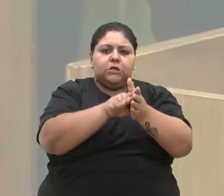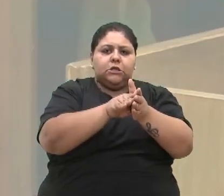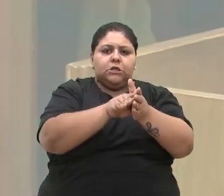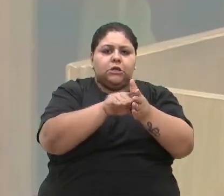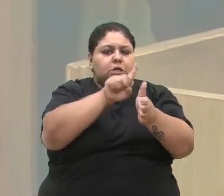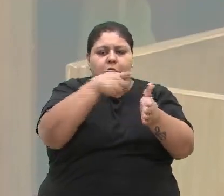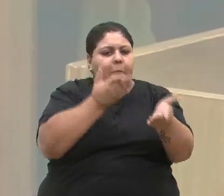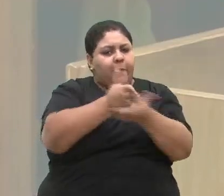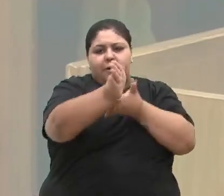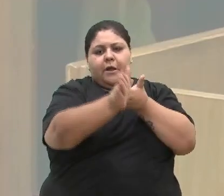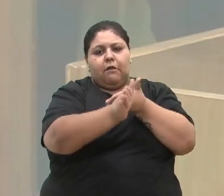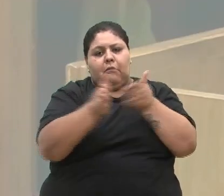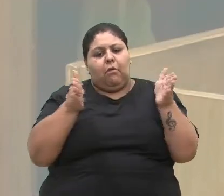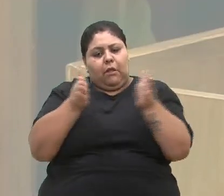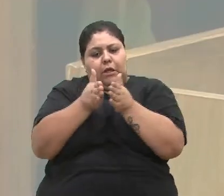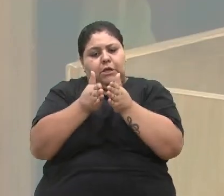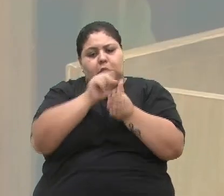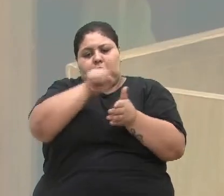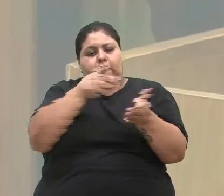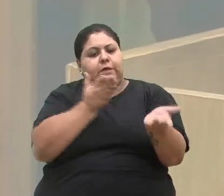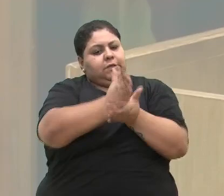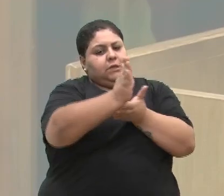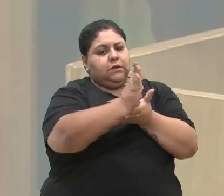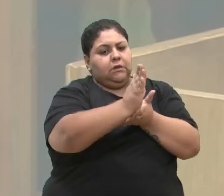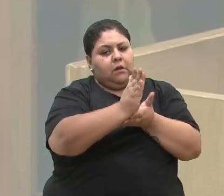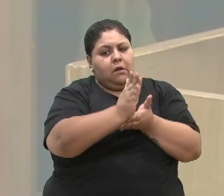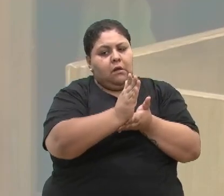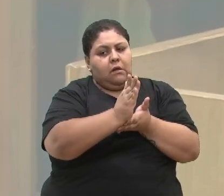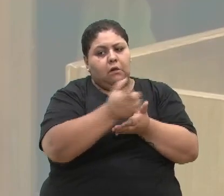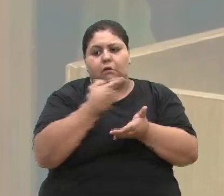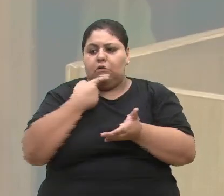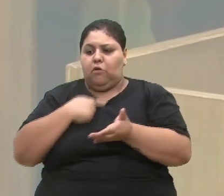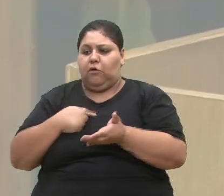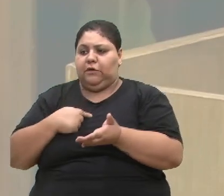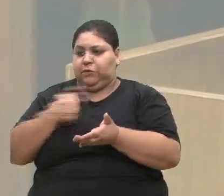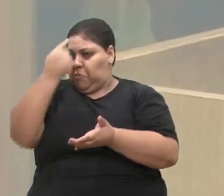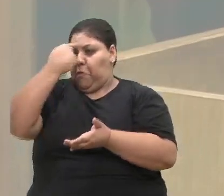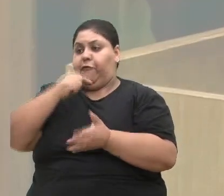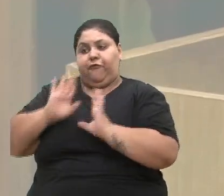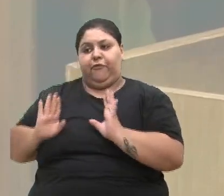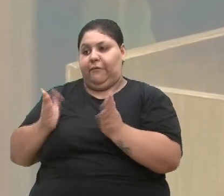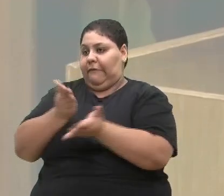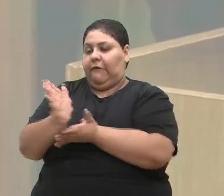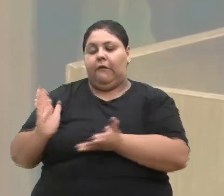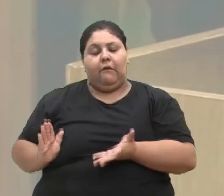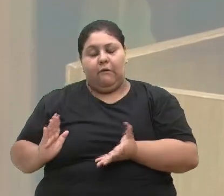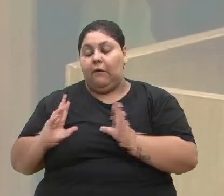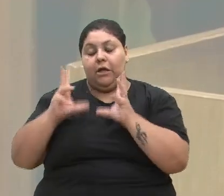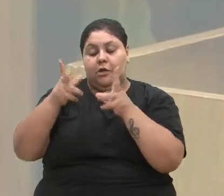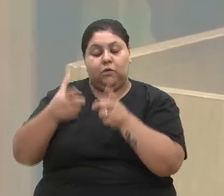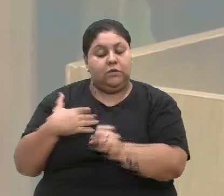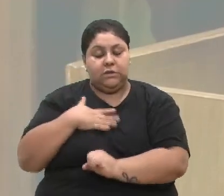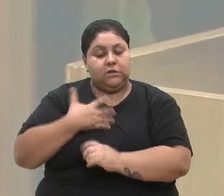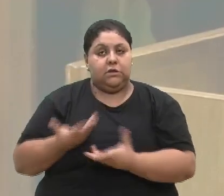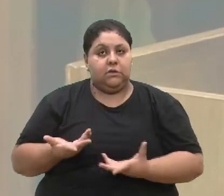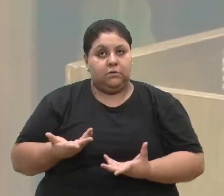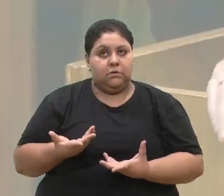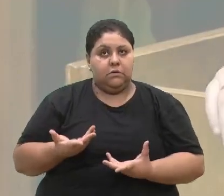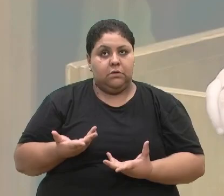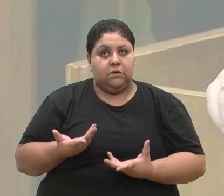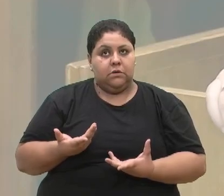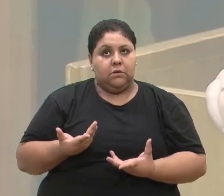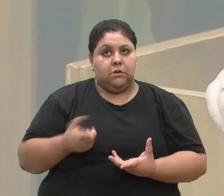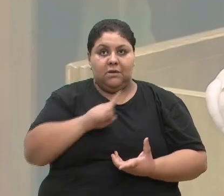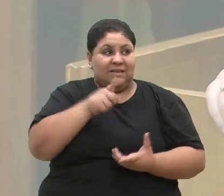é porque é estreito. Indeferido. Ali é porque eles não gostam da minha cara. Indeferido. Então é tudo dessa forma aí. É tudo indeferido